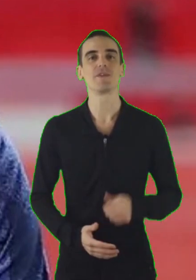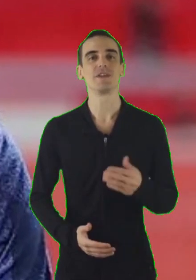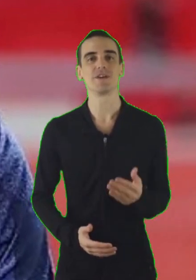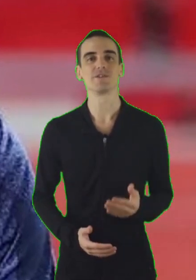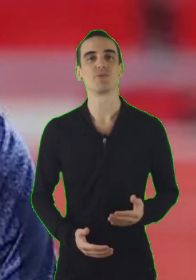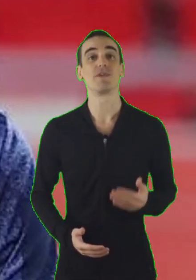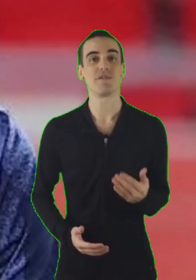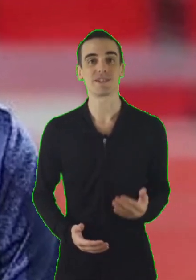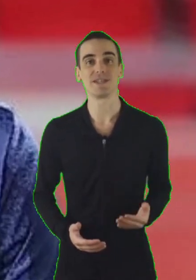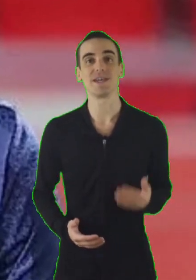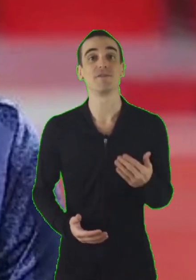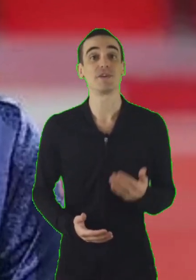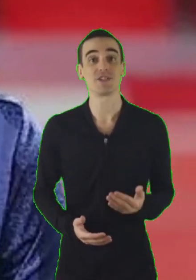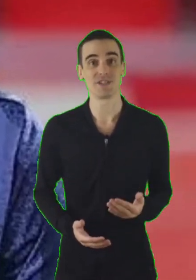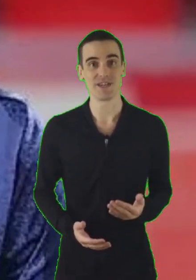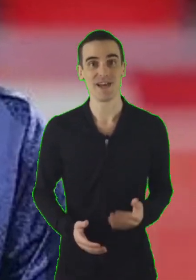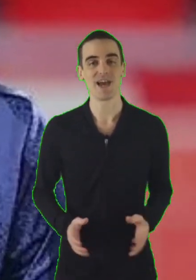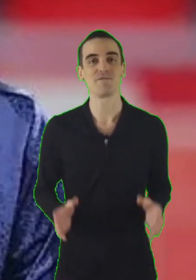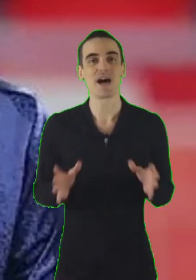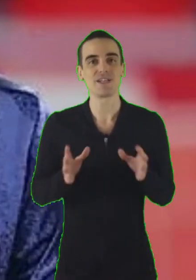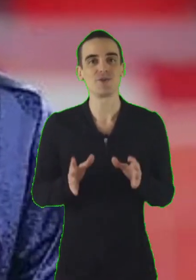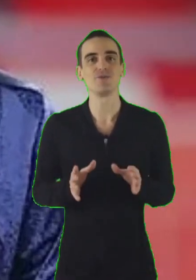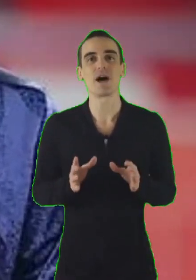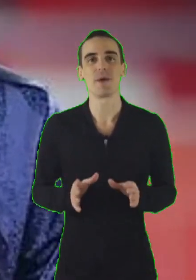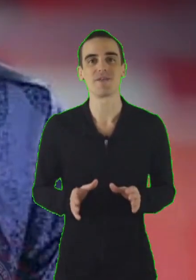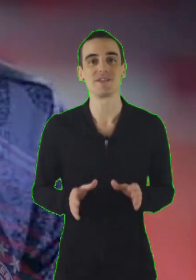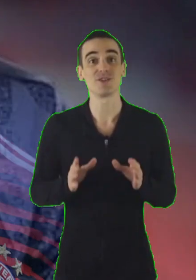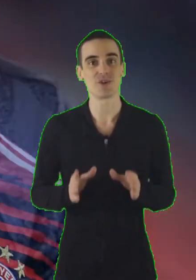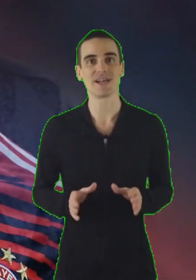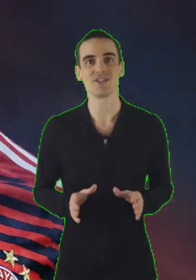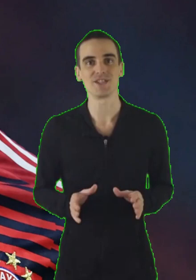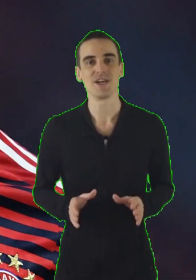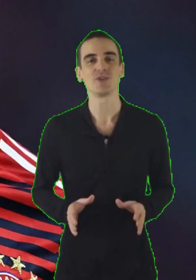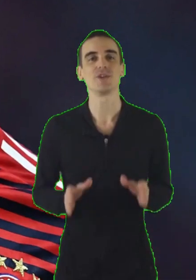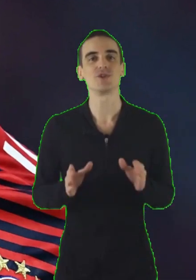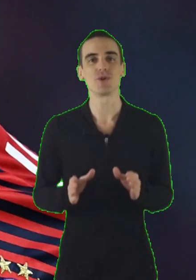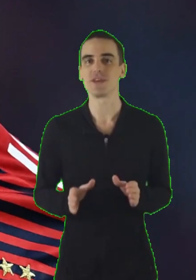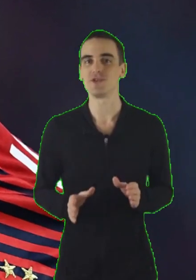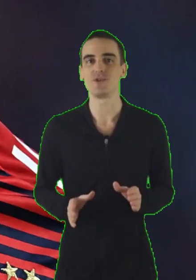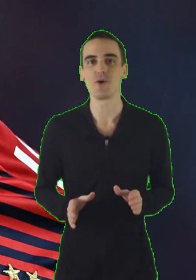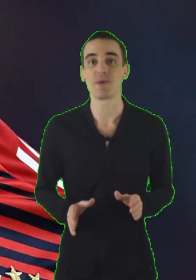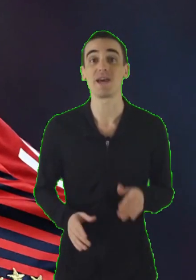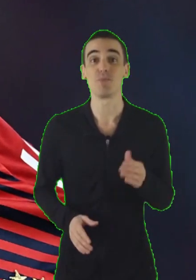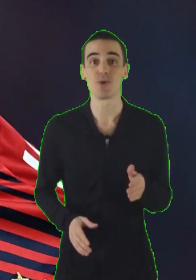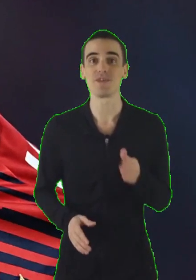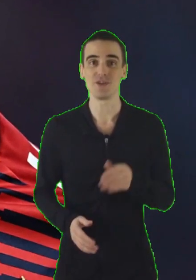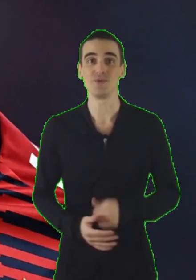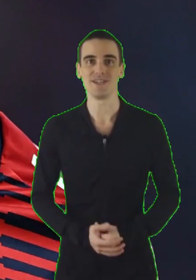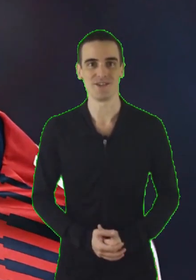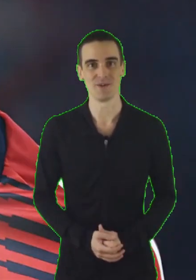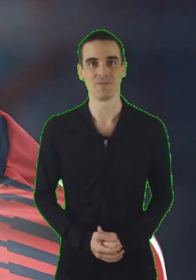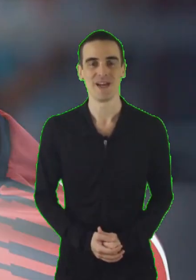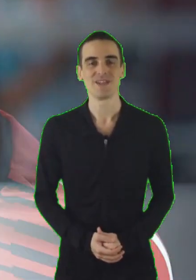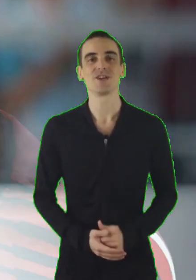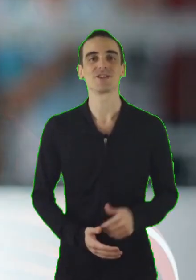É importante ressaltar que situações como essa podem se desdobrar de diversas formas, e o desfecho final ainda está em aberto. Diante desse